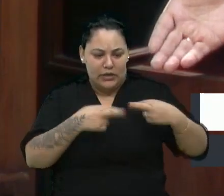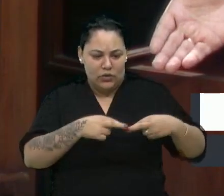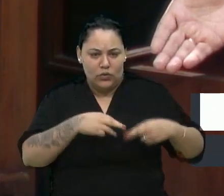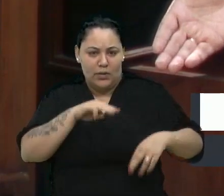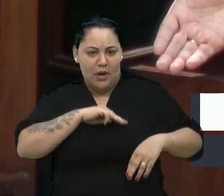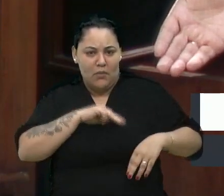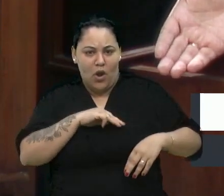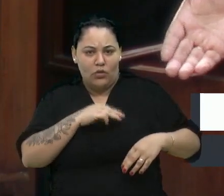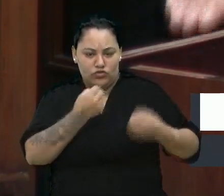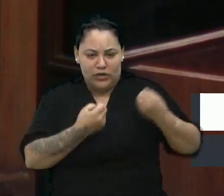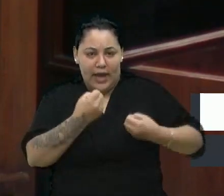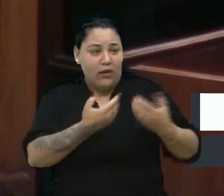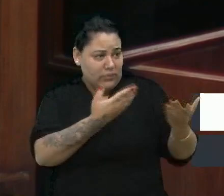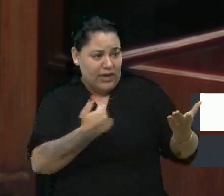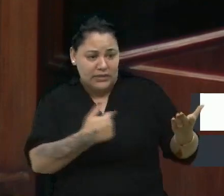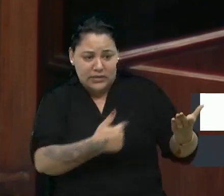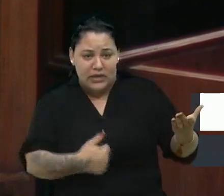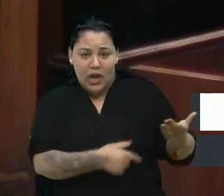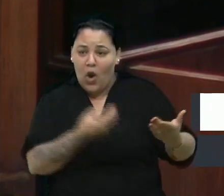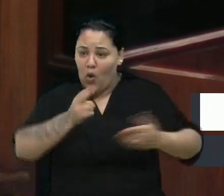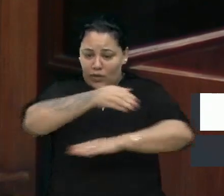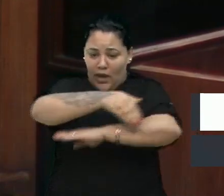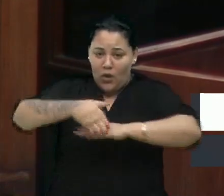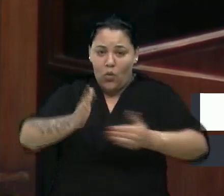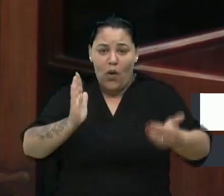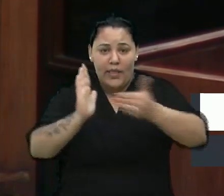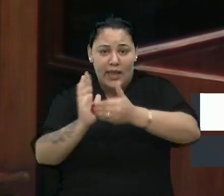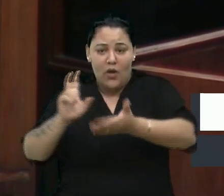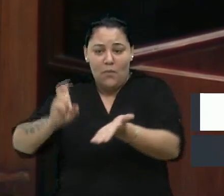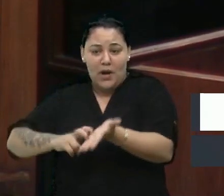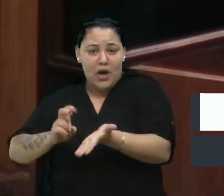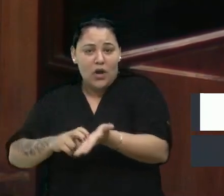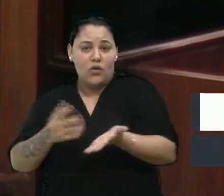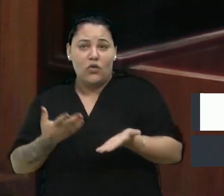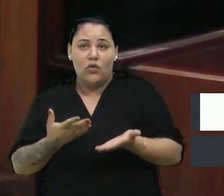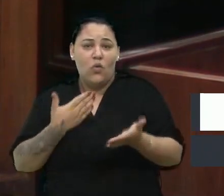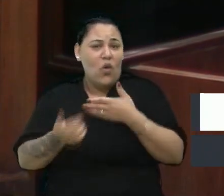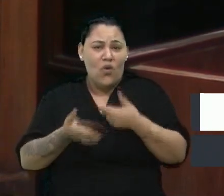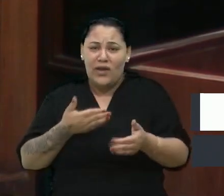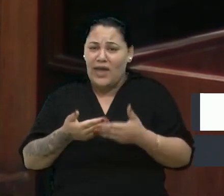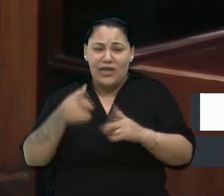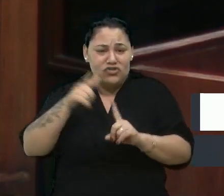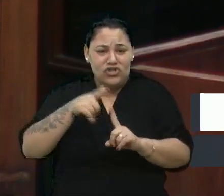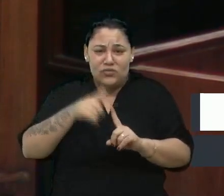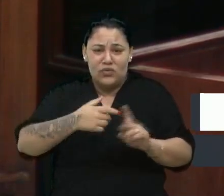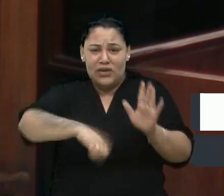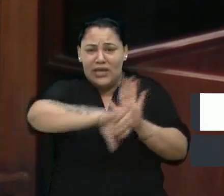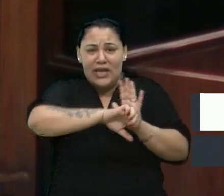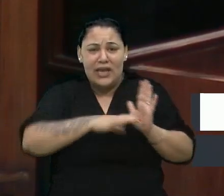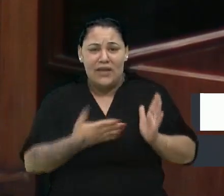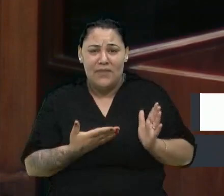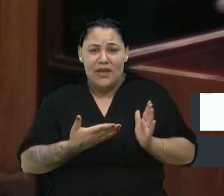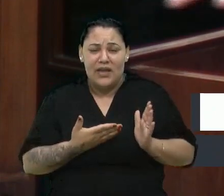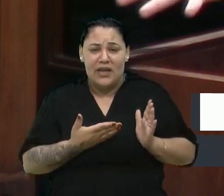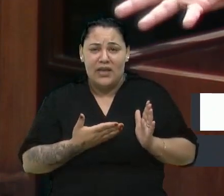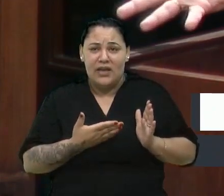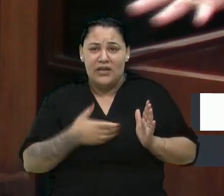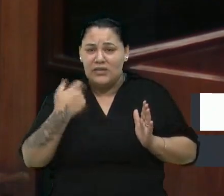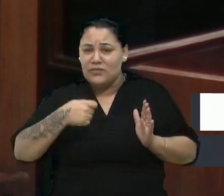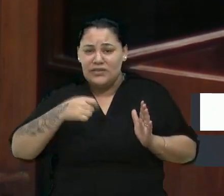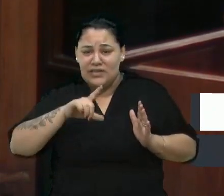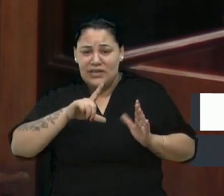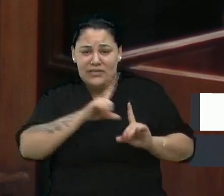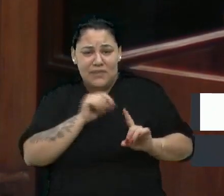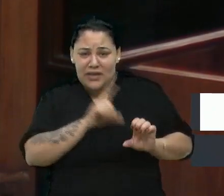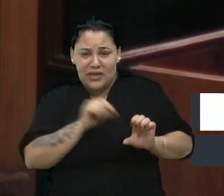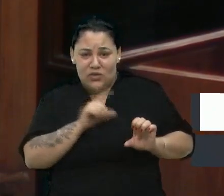vereador Zanquim? Ou que está na rua indo até o banco, qualquer tipo de crime. Não precisa ser empresário, qualquer pessoa do